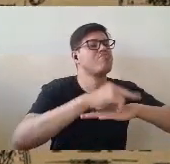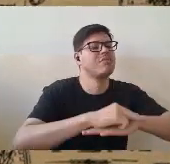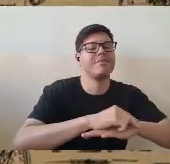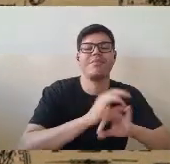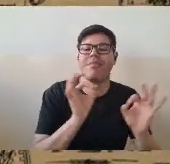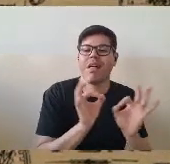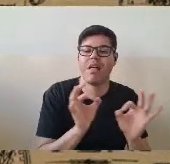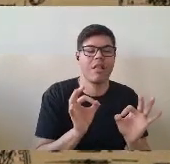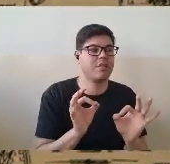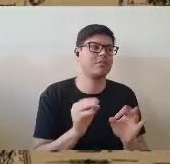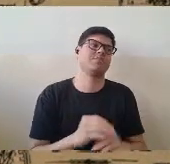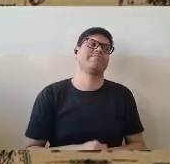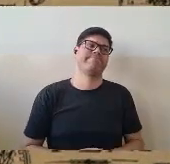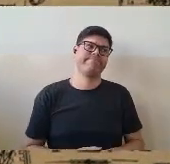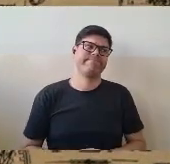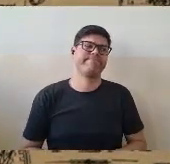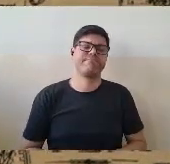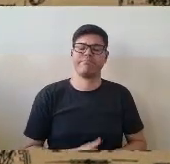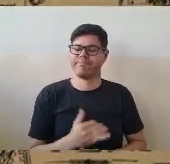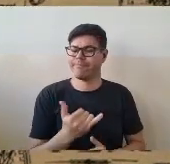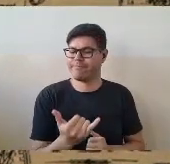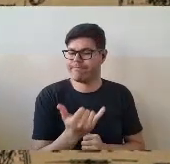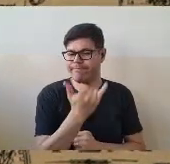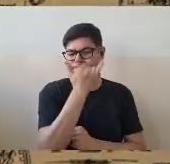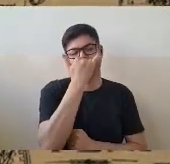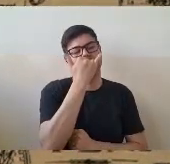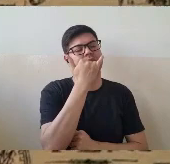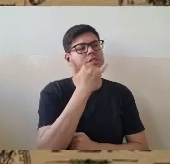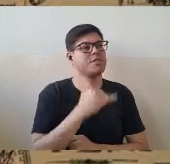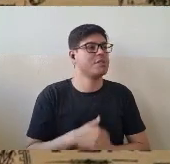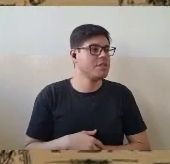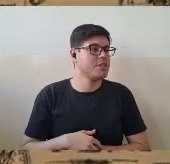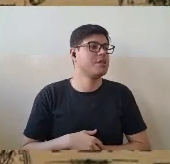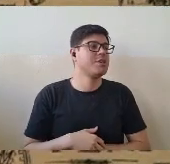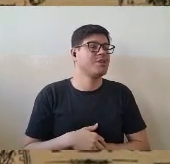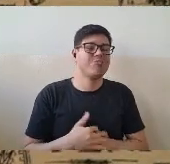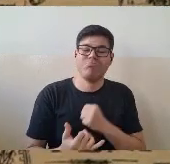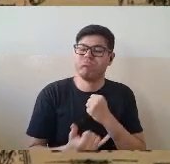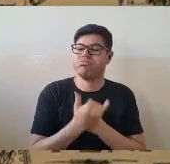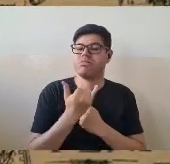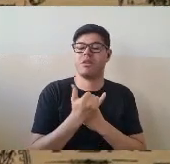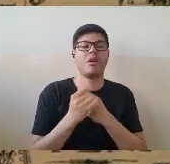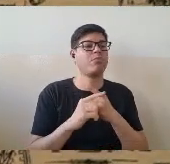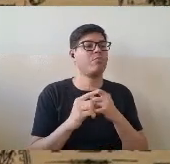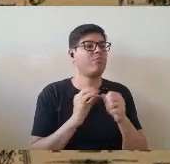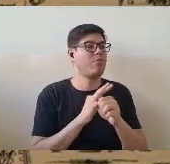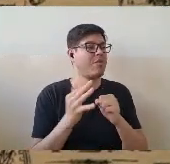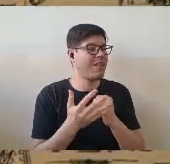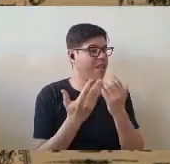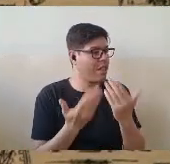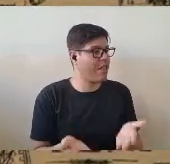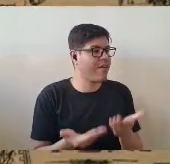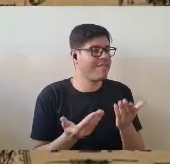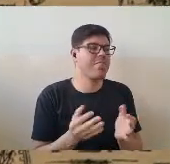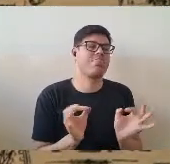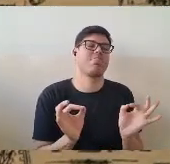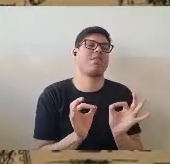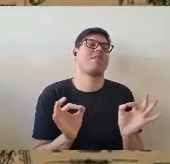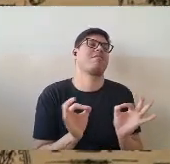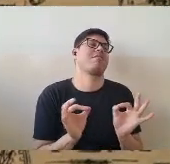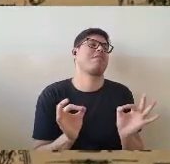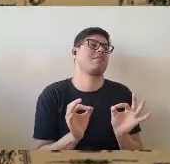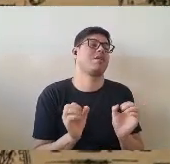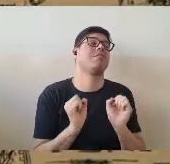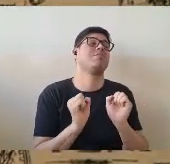ledo engano. Caiu por tá? terra tudo isso aí. É uma patologia que ela não é leve, entendeu? Ela pode, veja